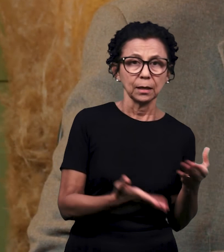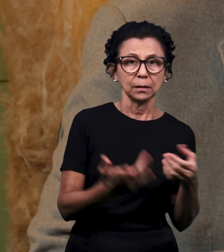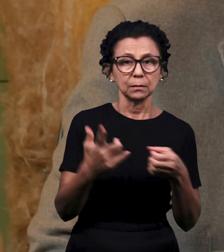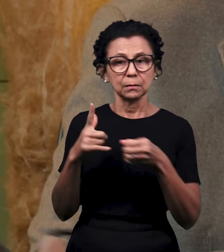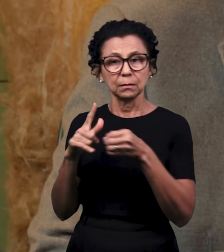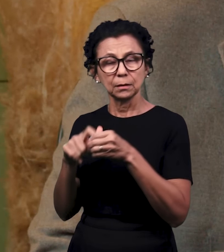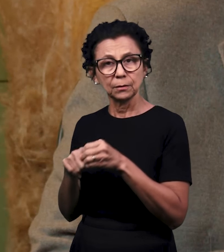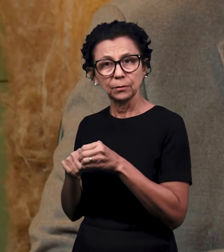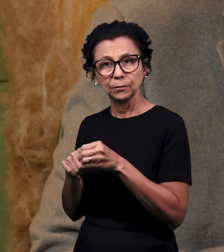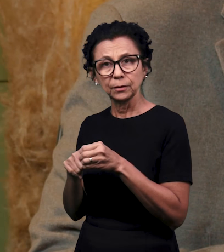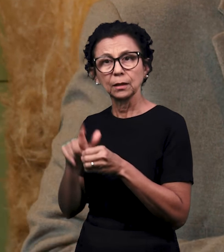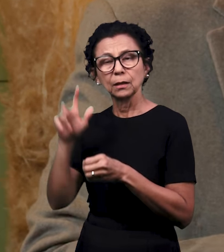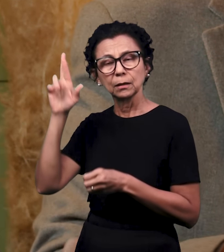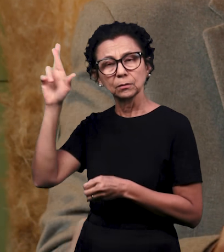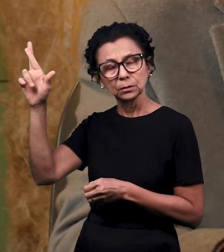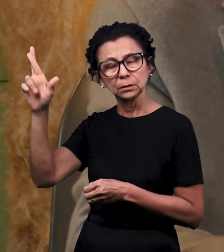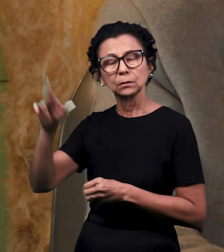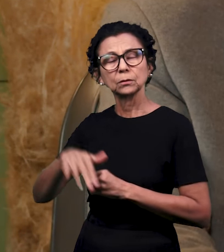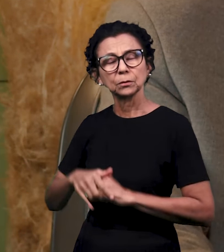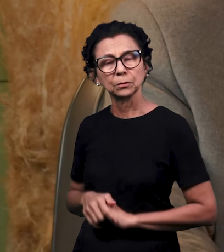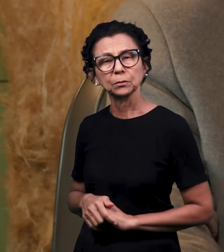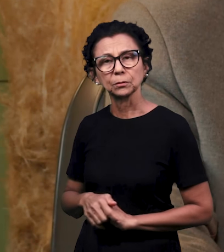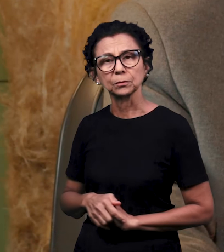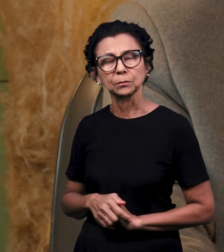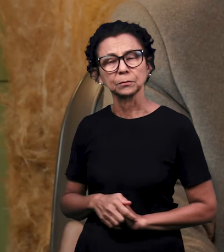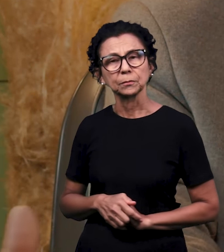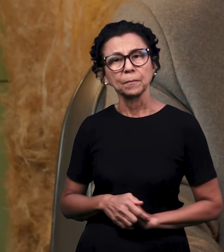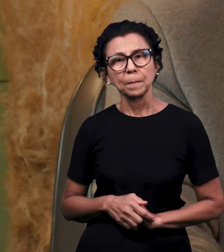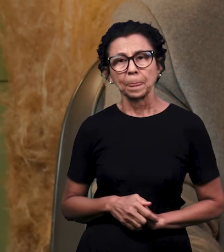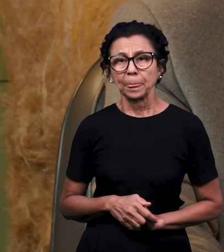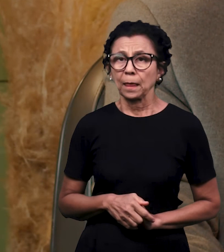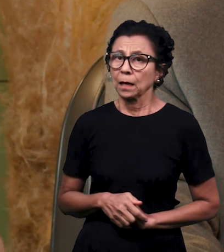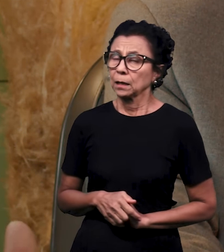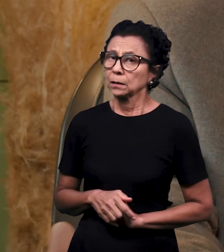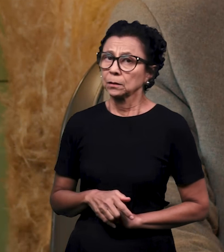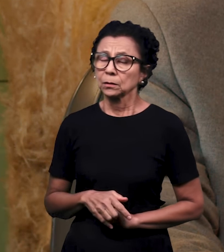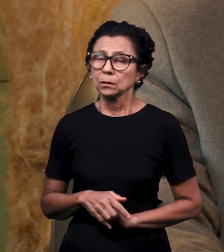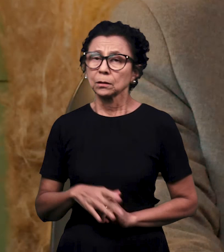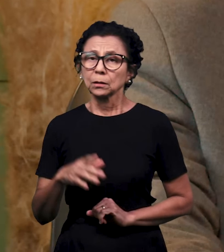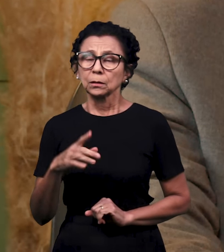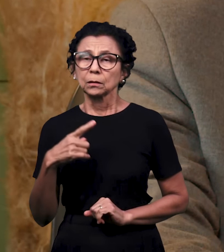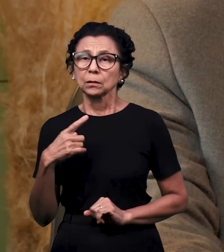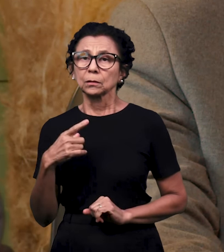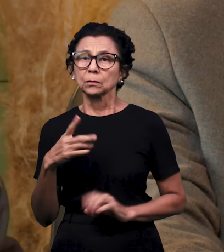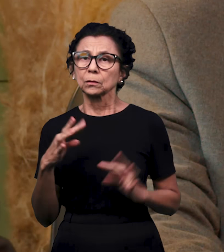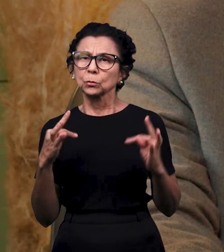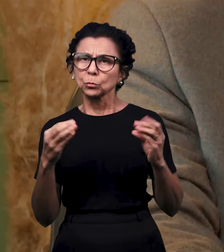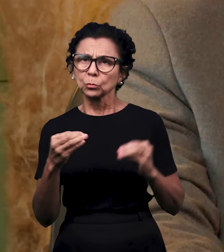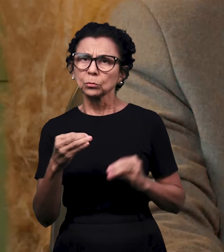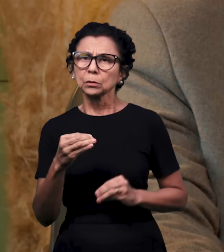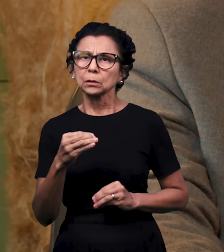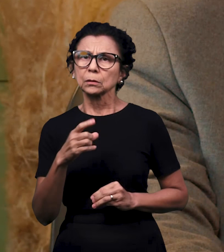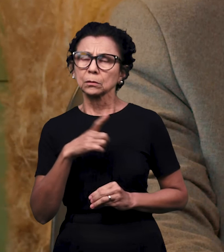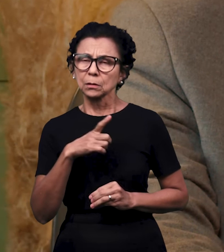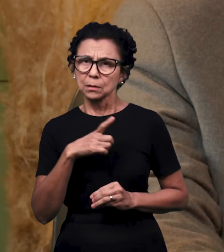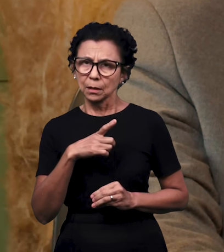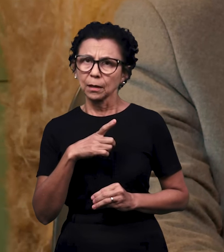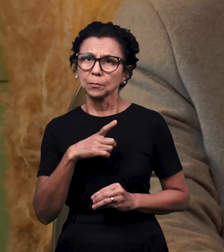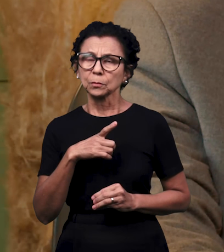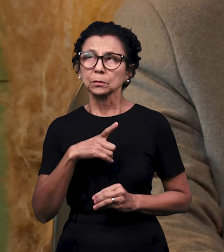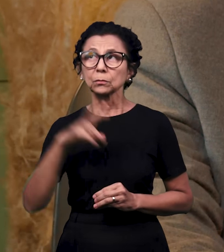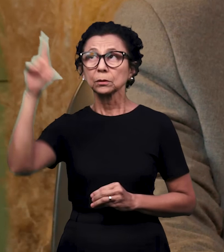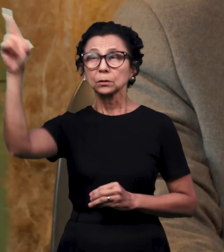nós oferecemos ao Senhor, ele vem do Senhor e não vem de nós. É importante a gente entender isso.